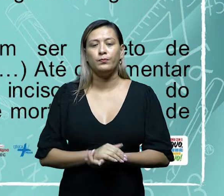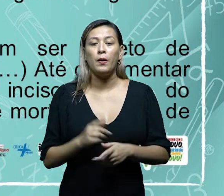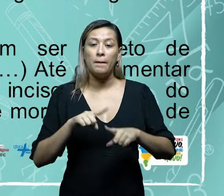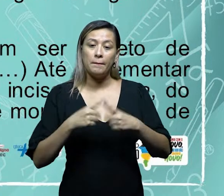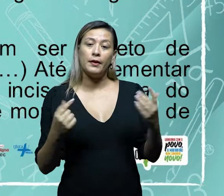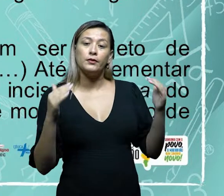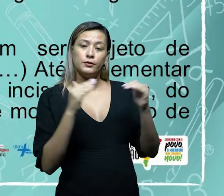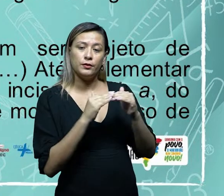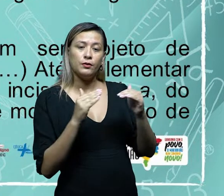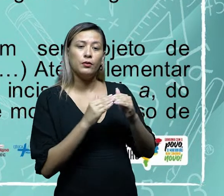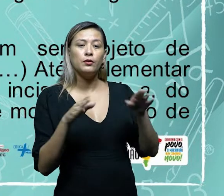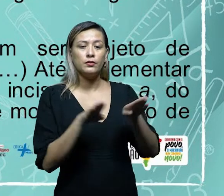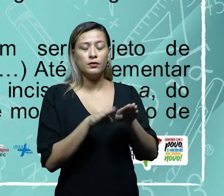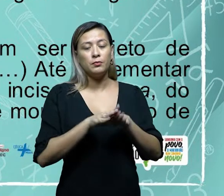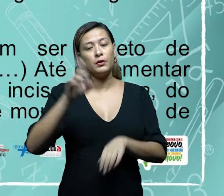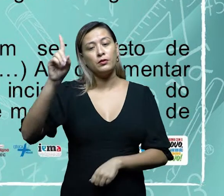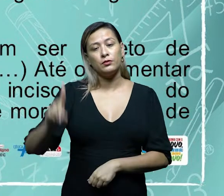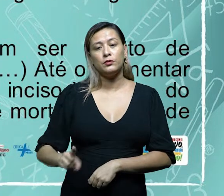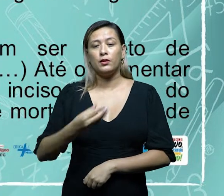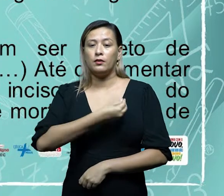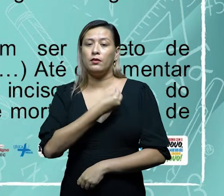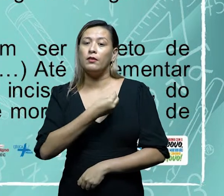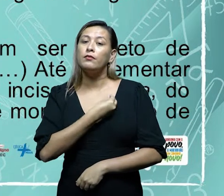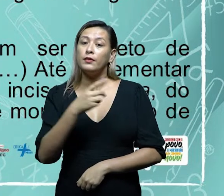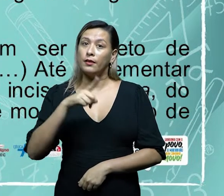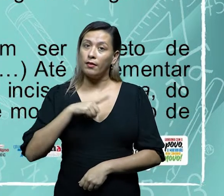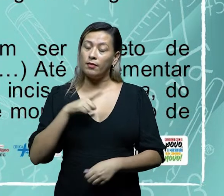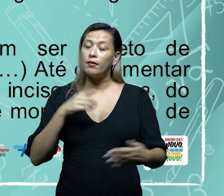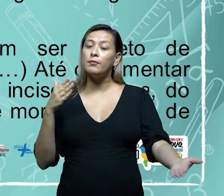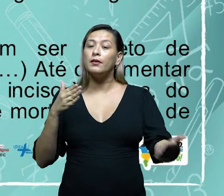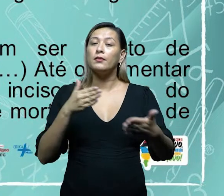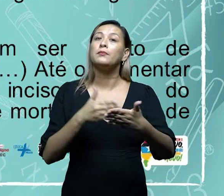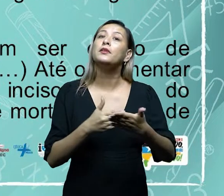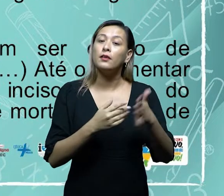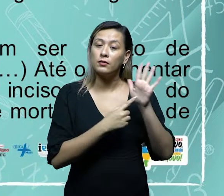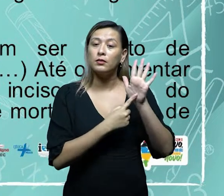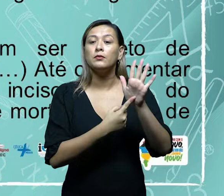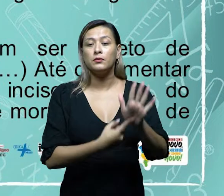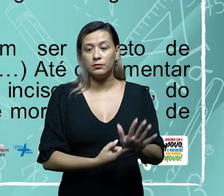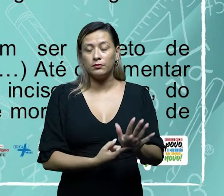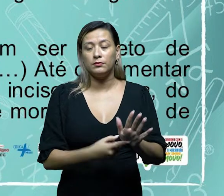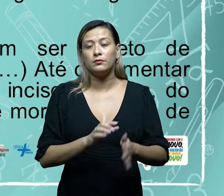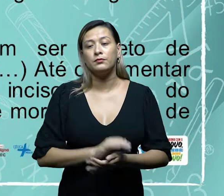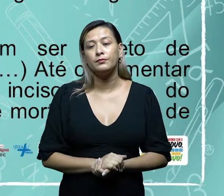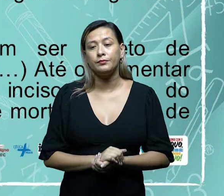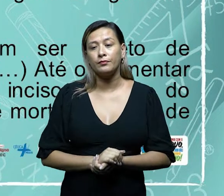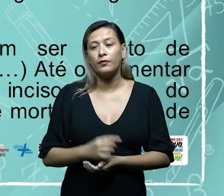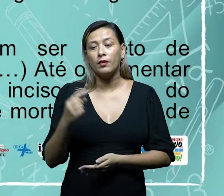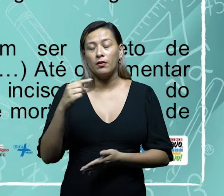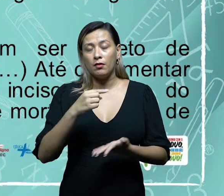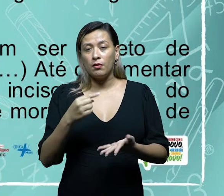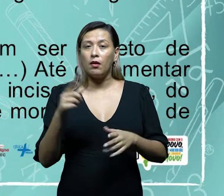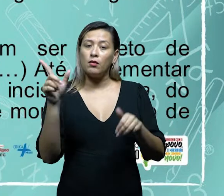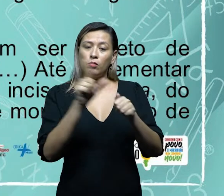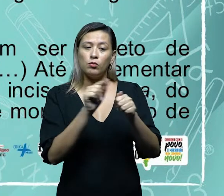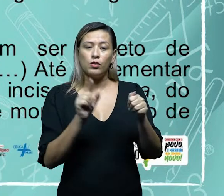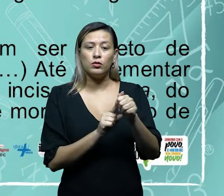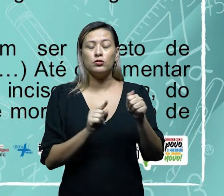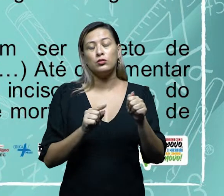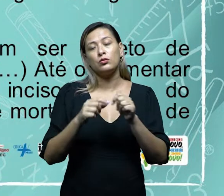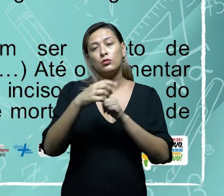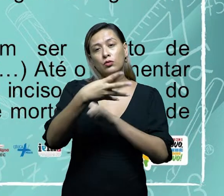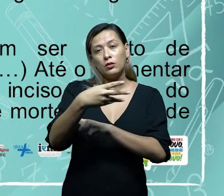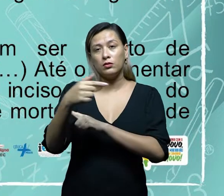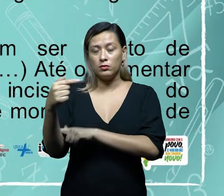o elementar direito à vida tem, de fato, a limitação explícita, né? Lá no nosso artigo